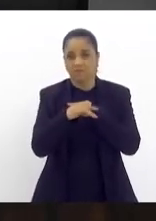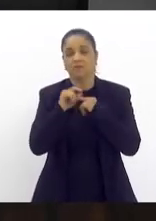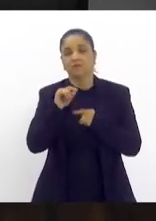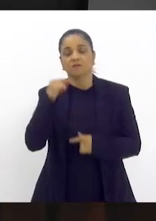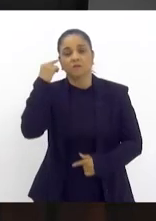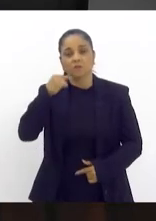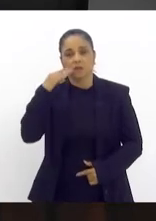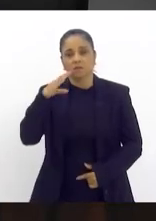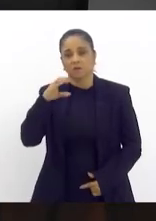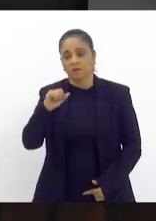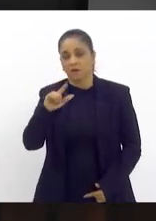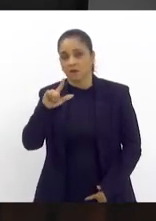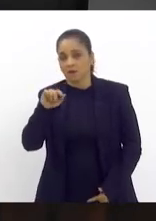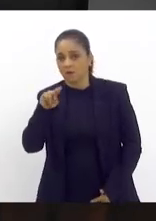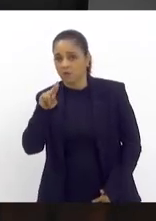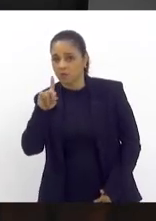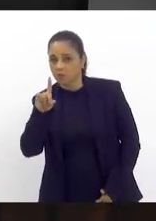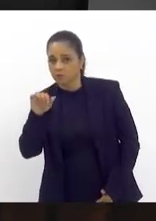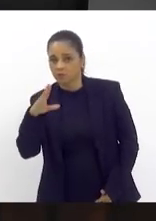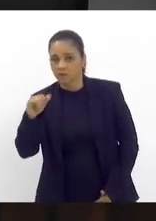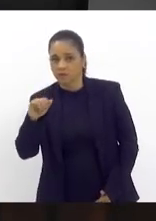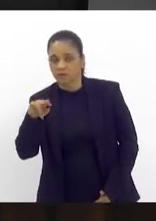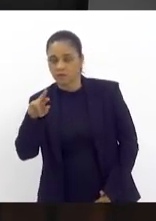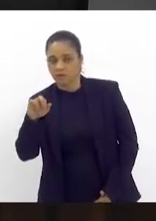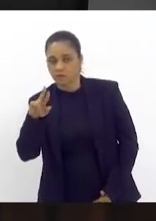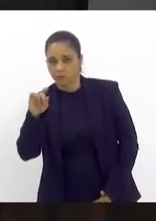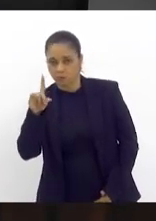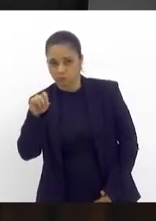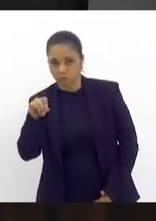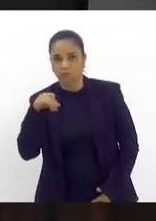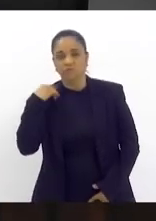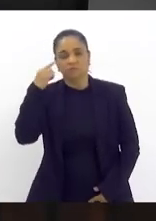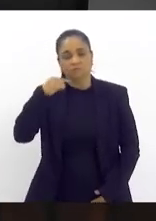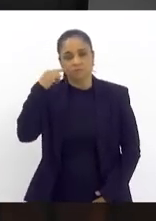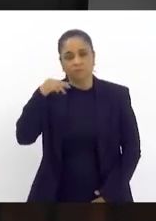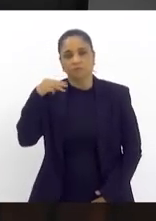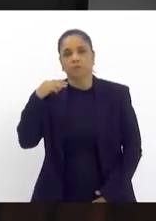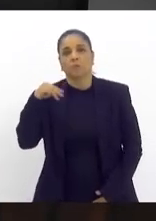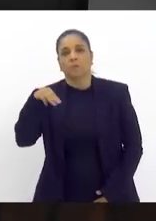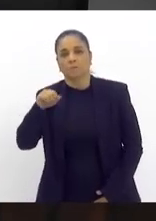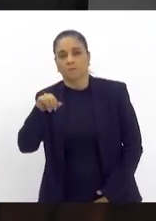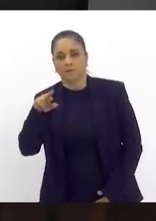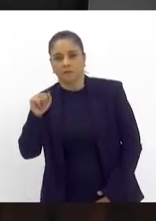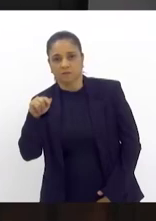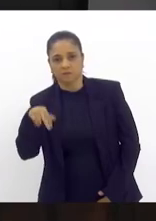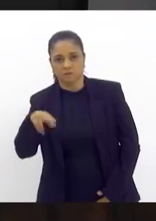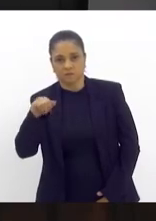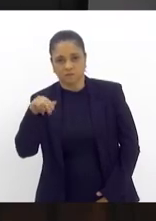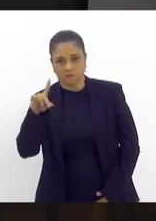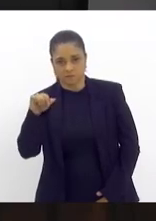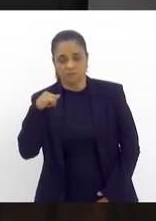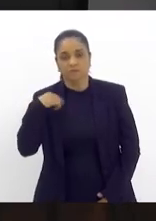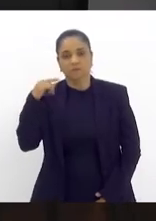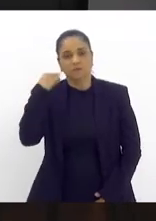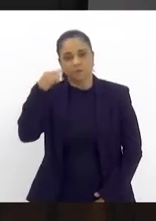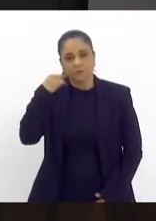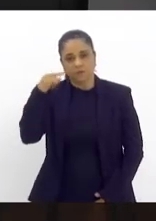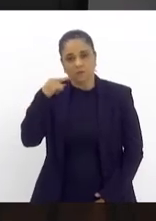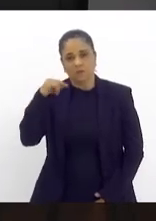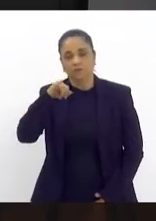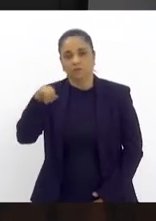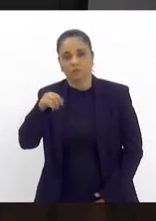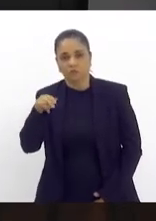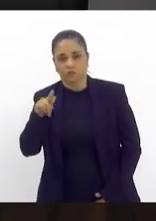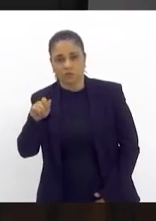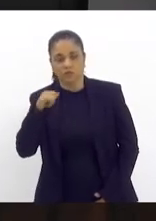Caiado, deputado Renato Miranda, deputado Jorge Felipe Neto, deputado Samuel